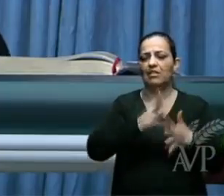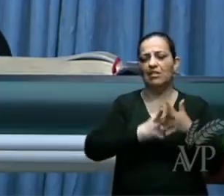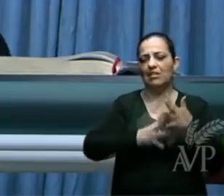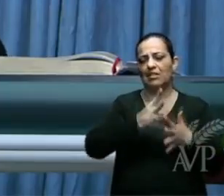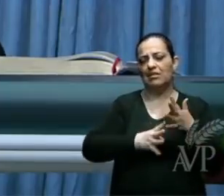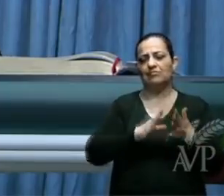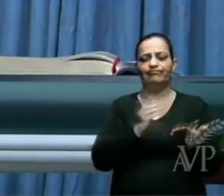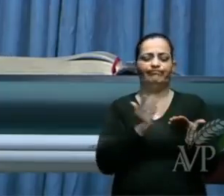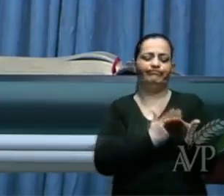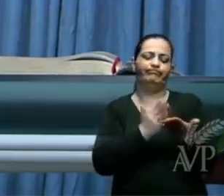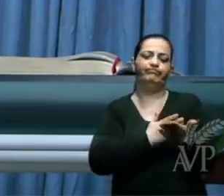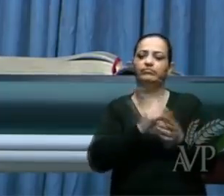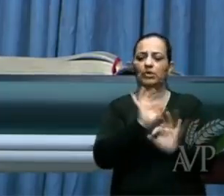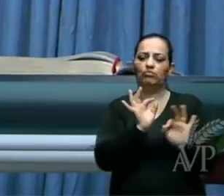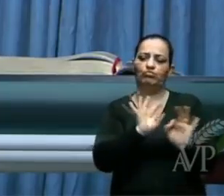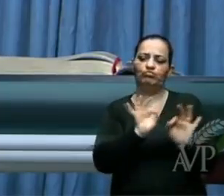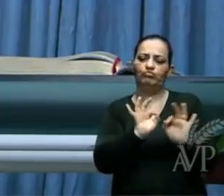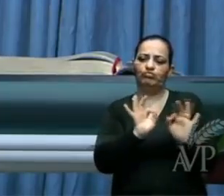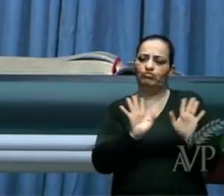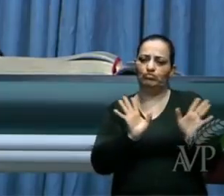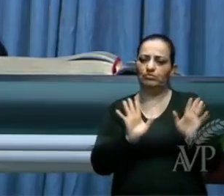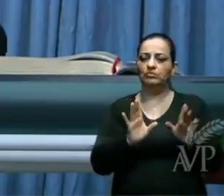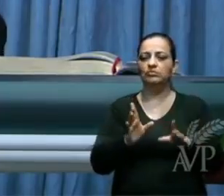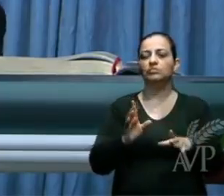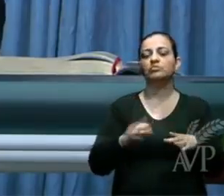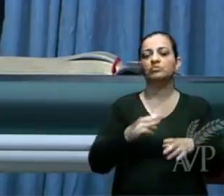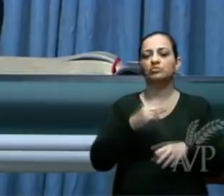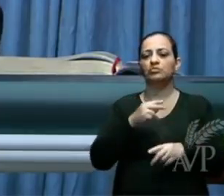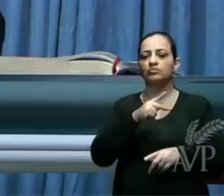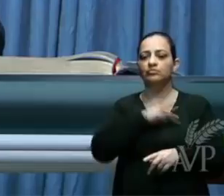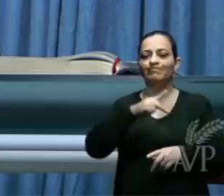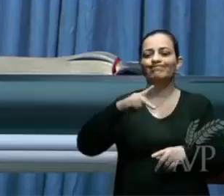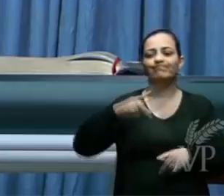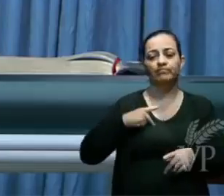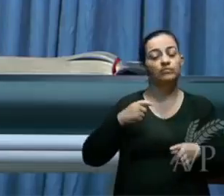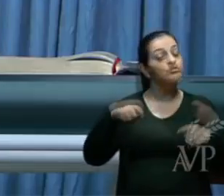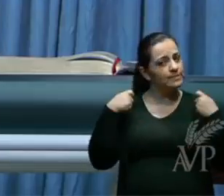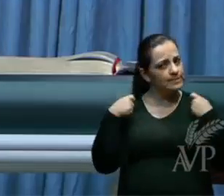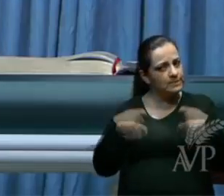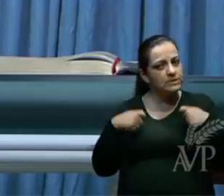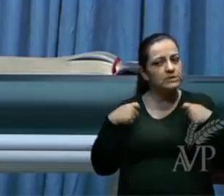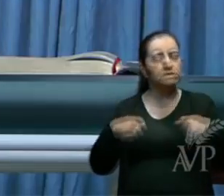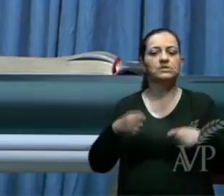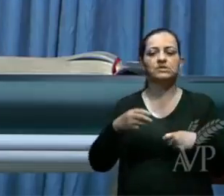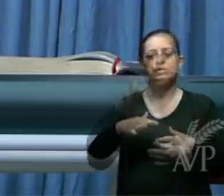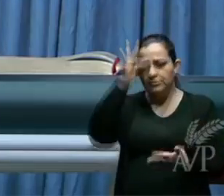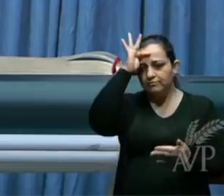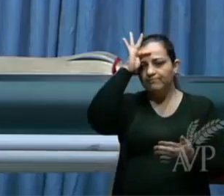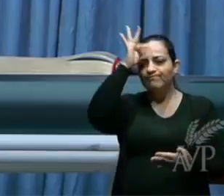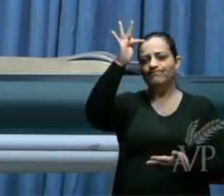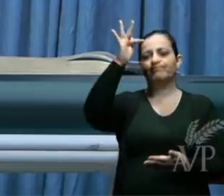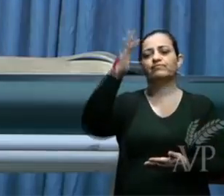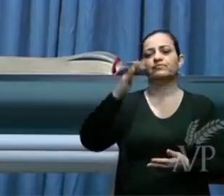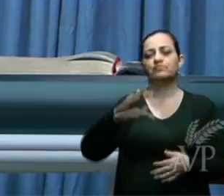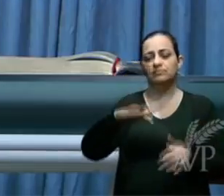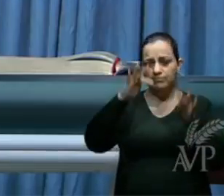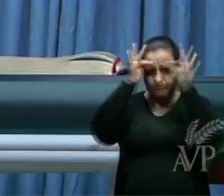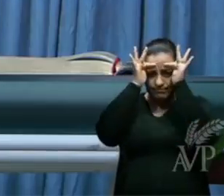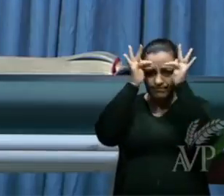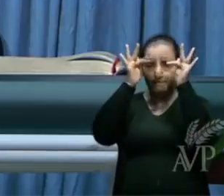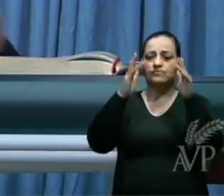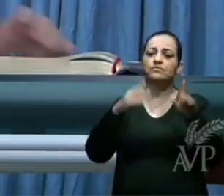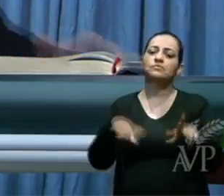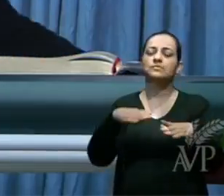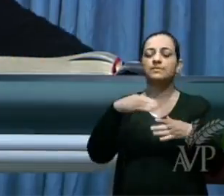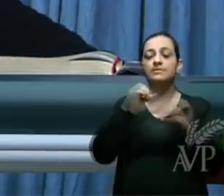mensagem não é um ministro ele tem que ser fiel e ensinar